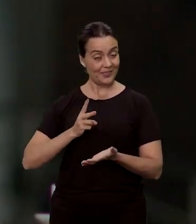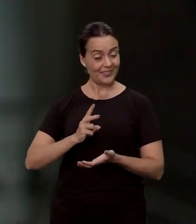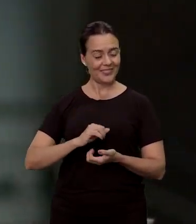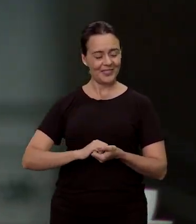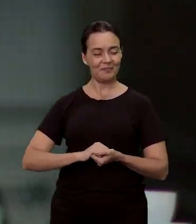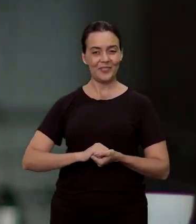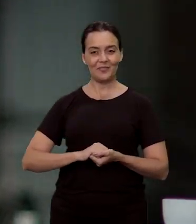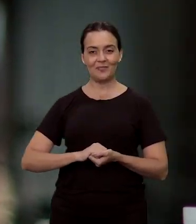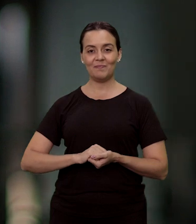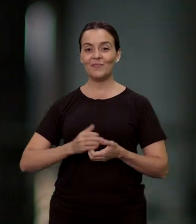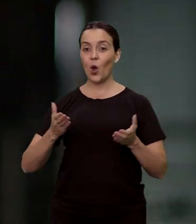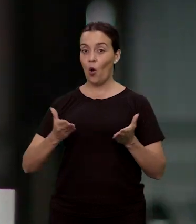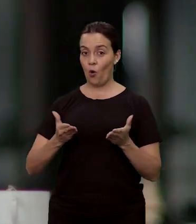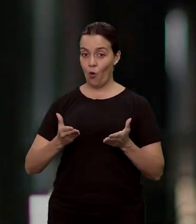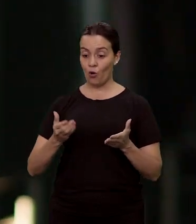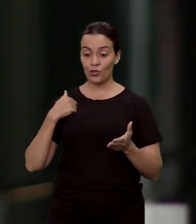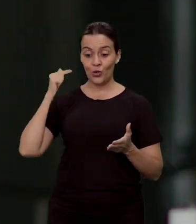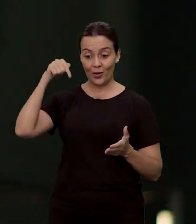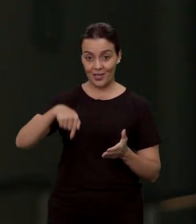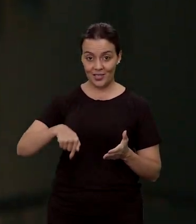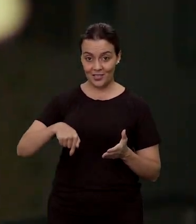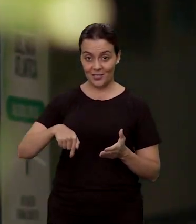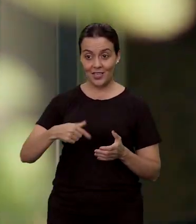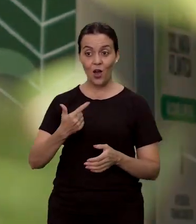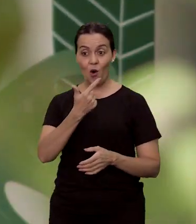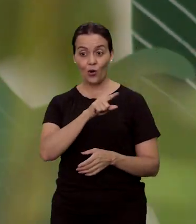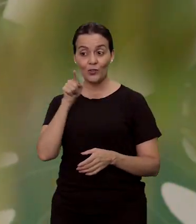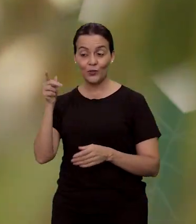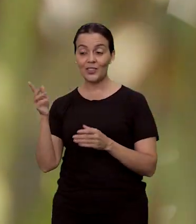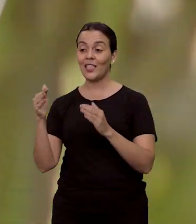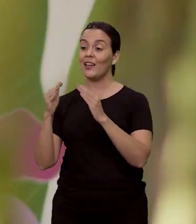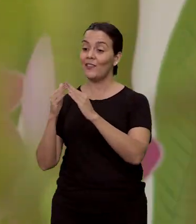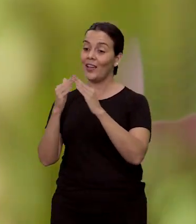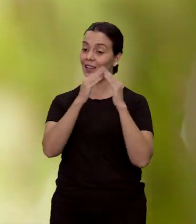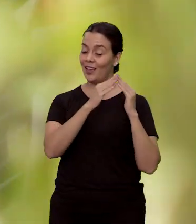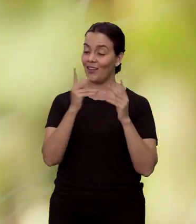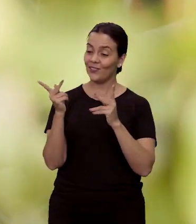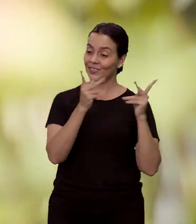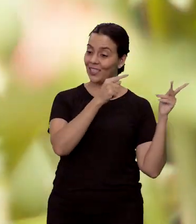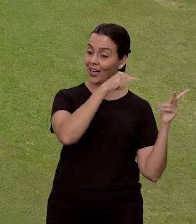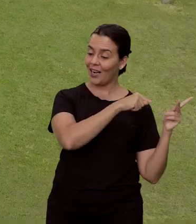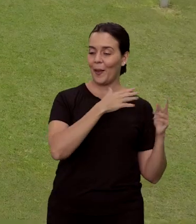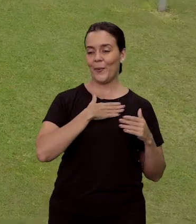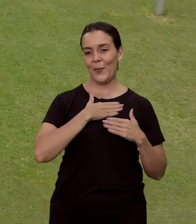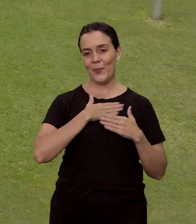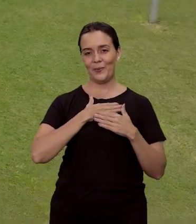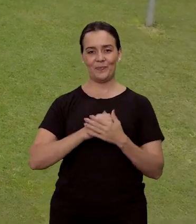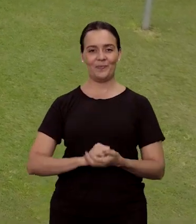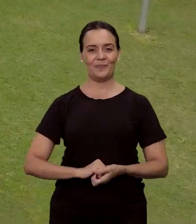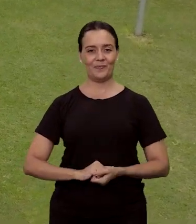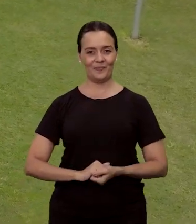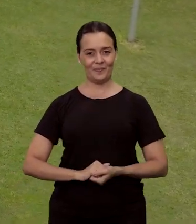certeza. Hoje eu vim pra cá. Na próxima você vai lá pra Brasilândia. Vou sim, com o maior prazer.